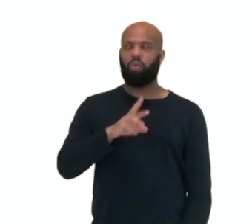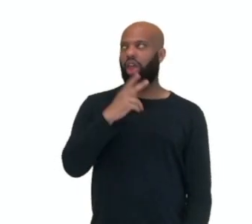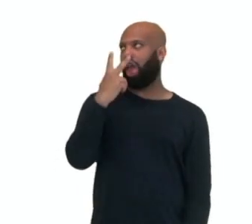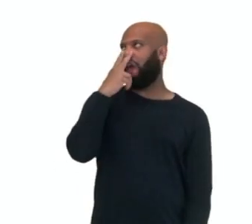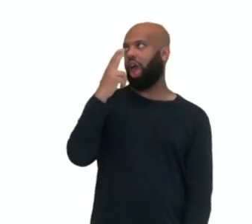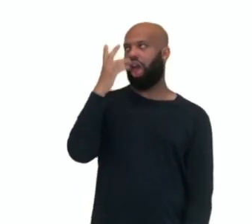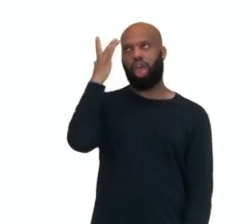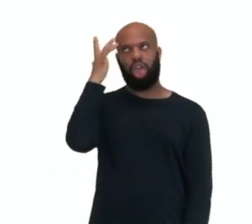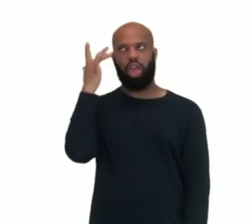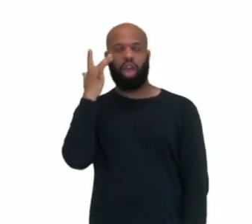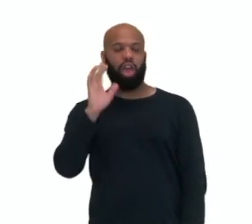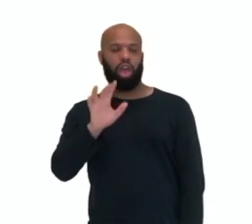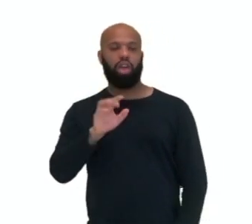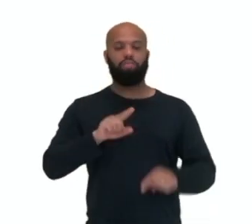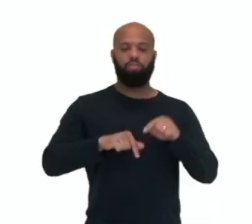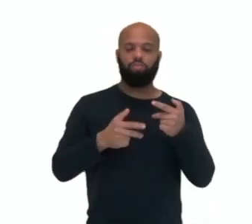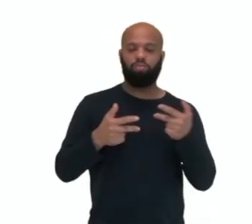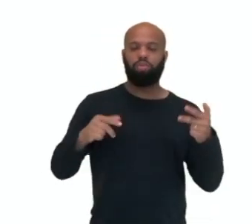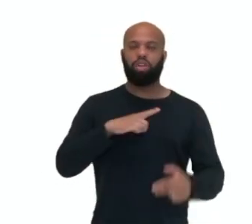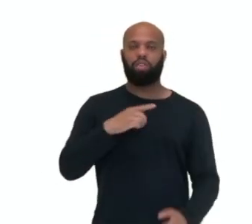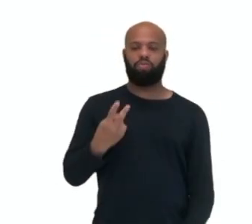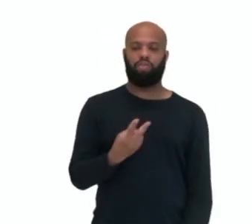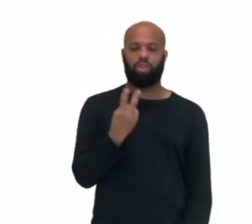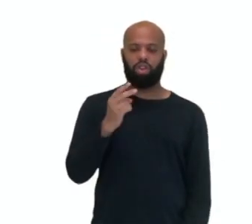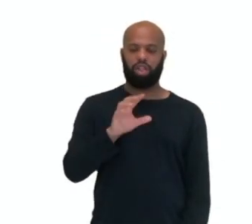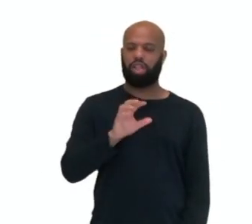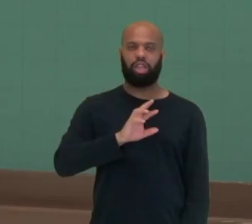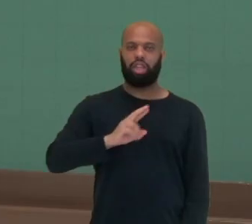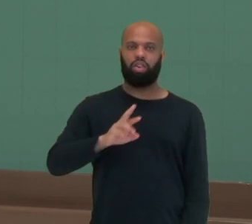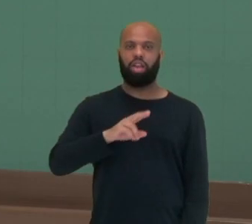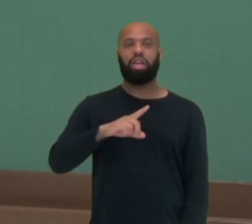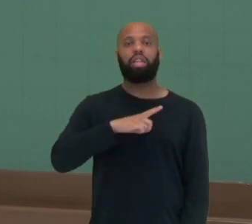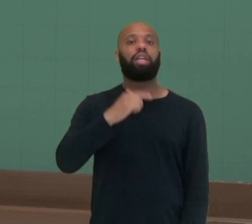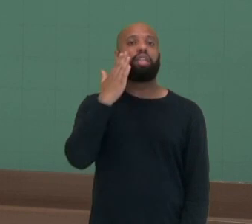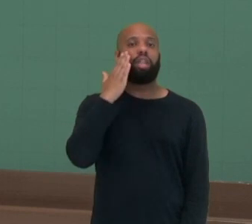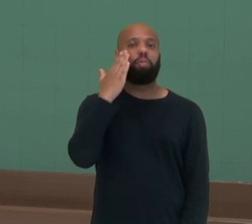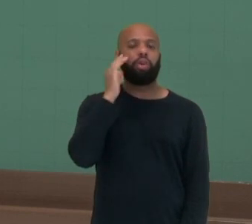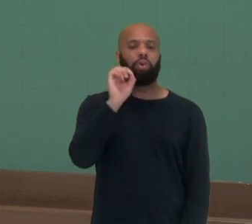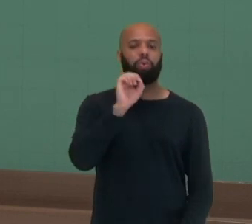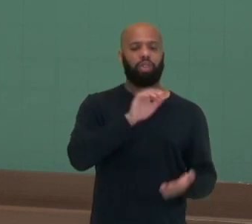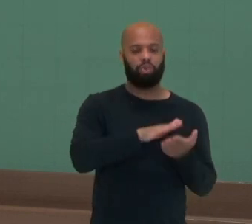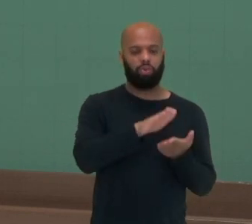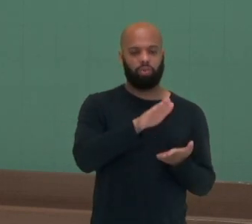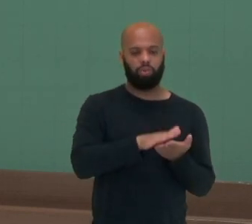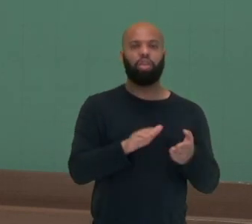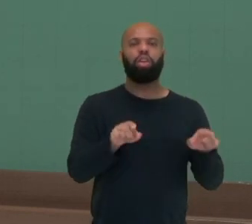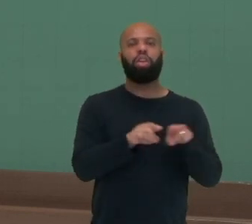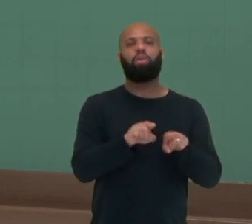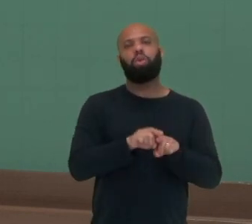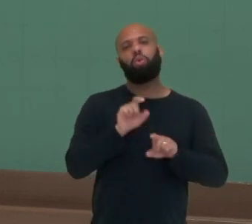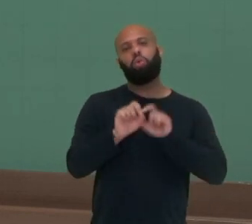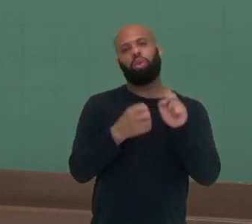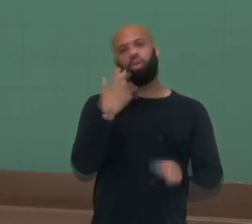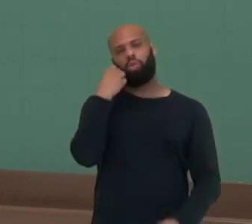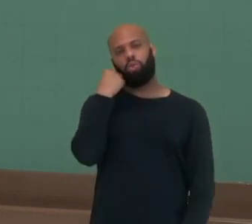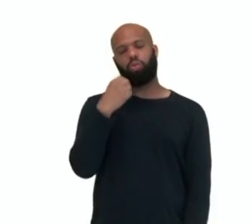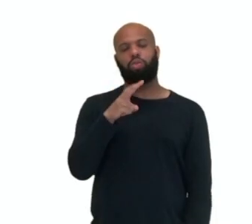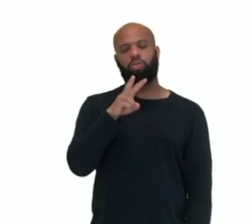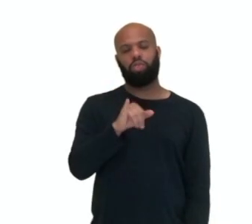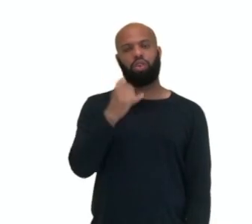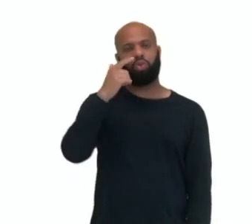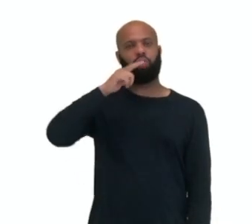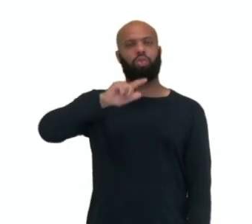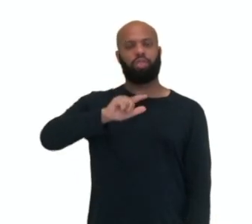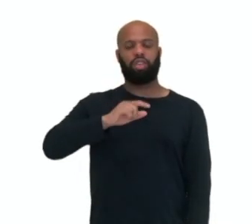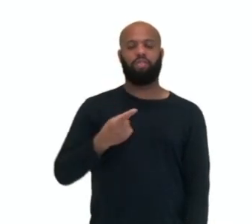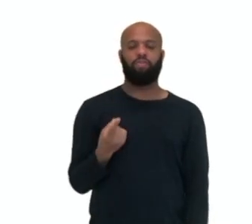que esse produto deve valer tal coisa. Não, você tem que saber exatamente qual é o seu custo e qual é o lucro para você conseguir chegar no